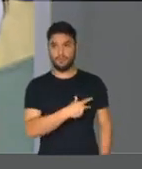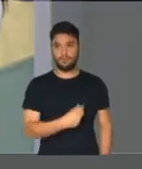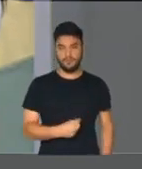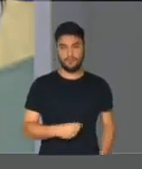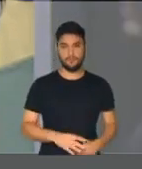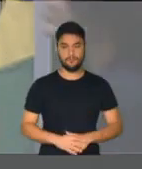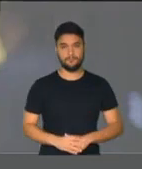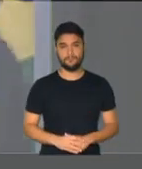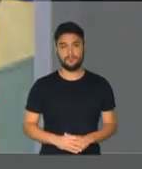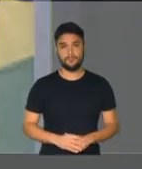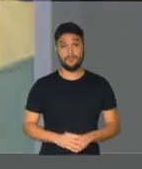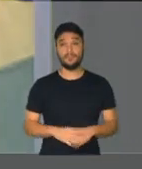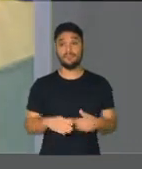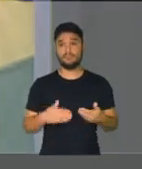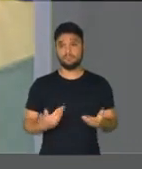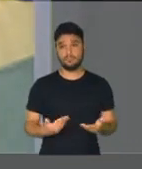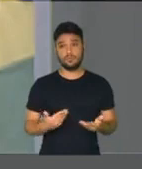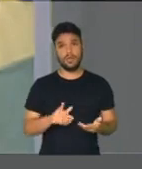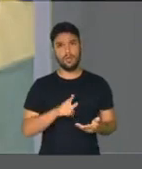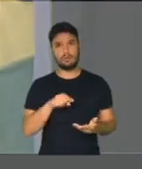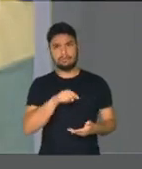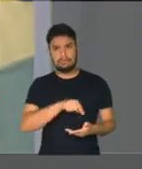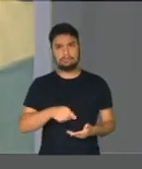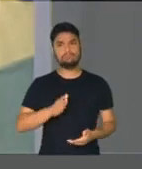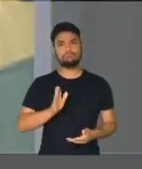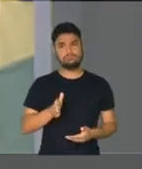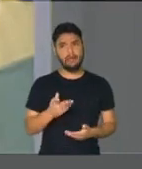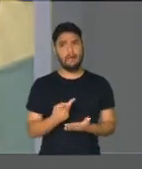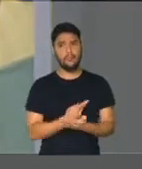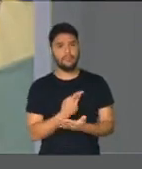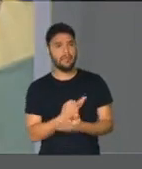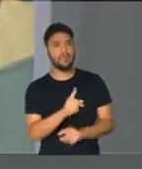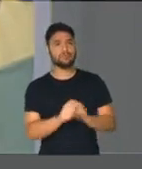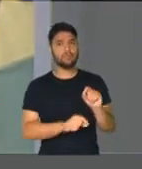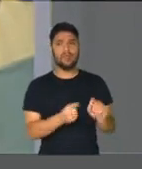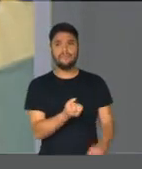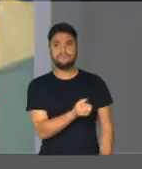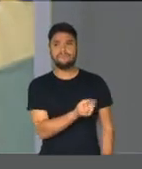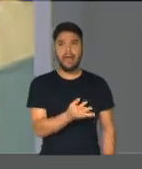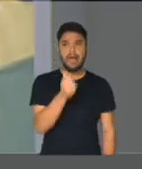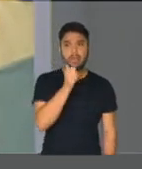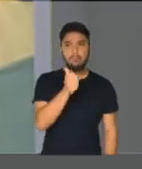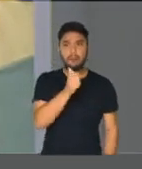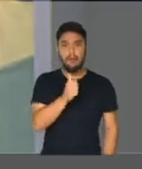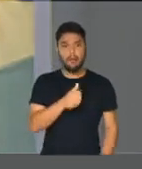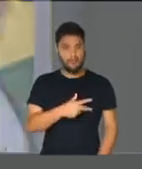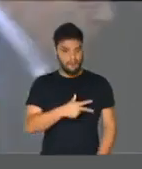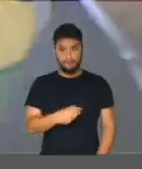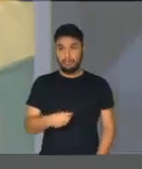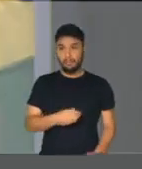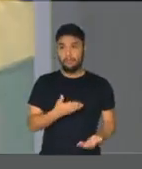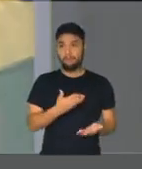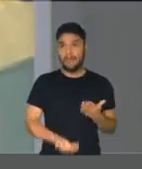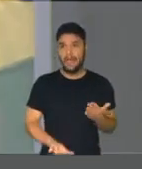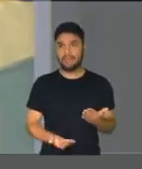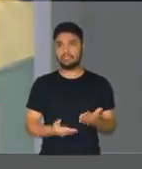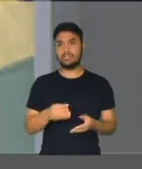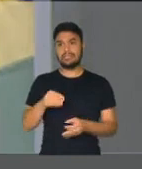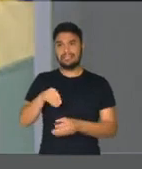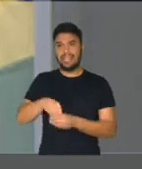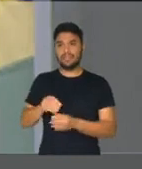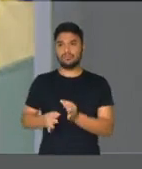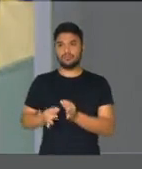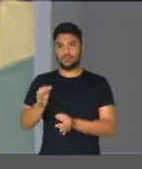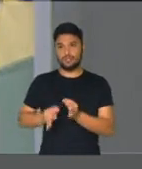em julgado, sendo recorrente o relato de mães que perderam os filhos em processos